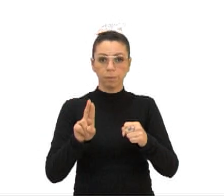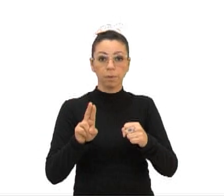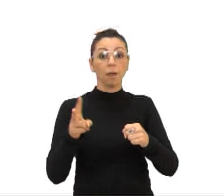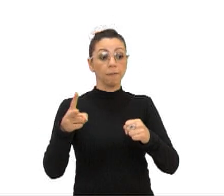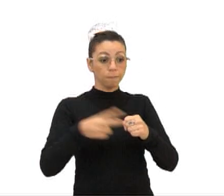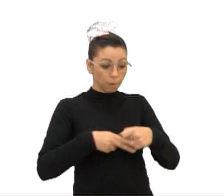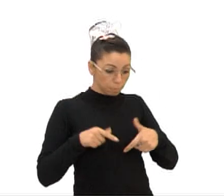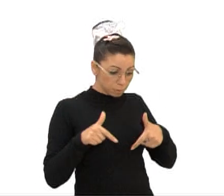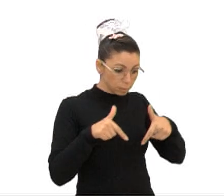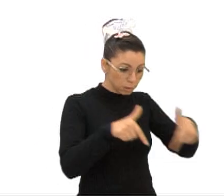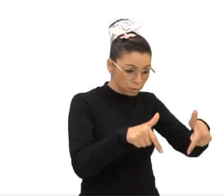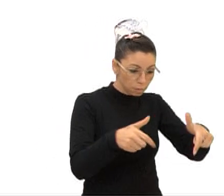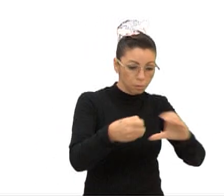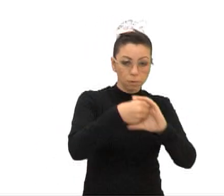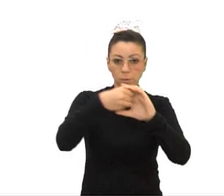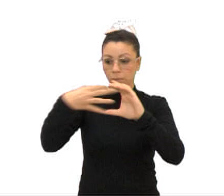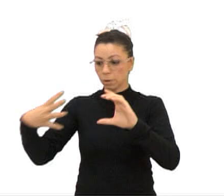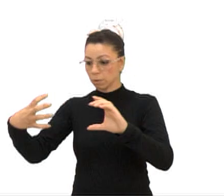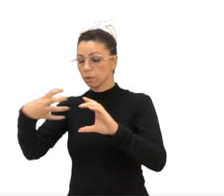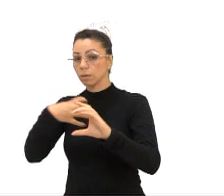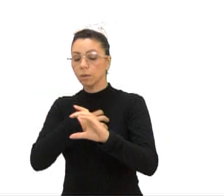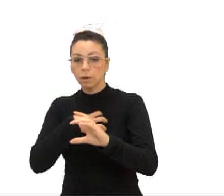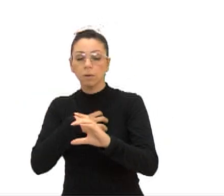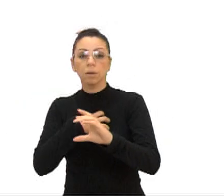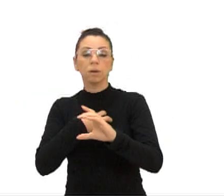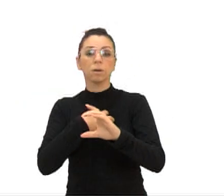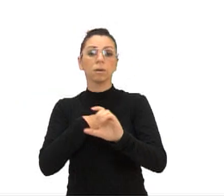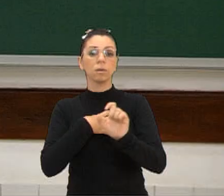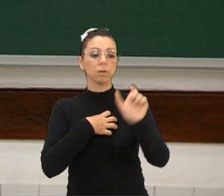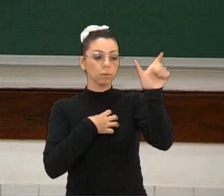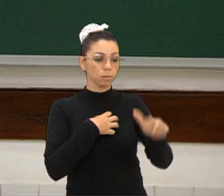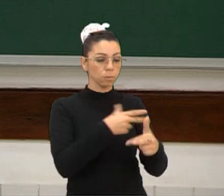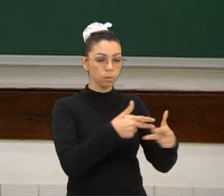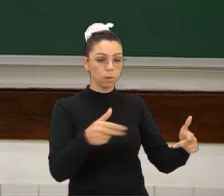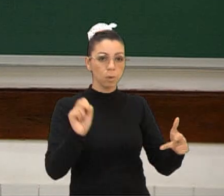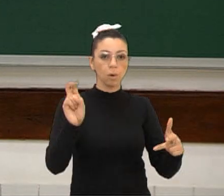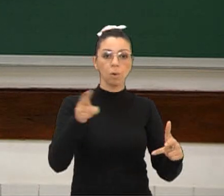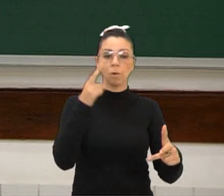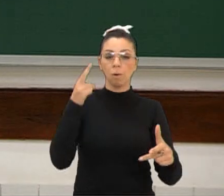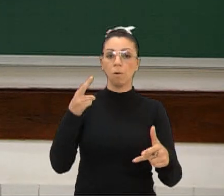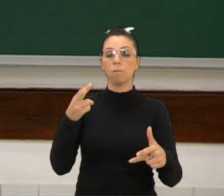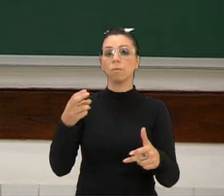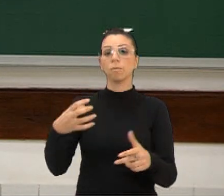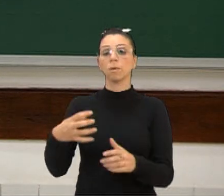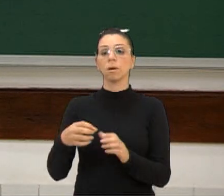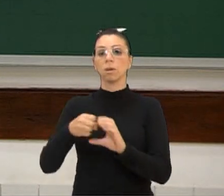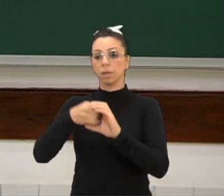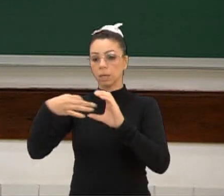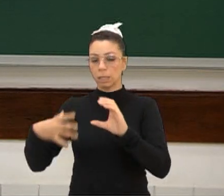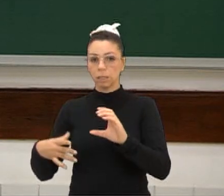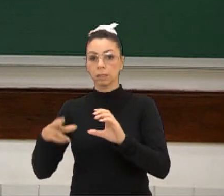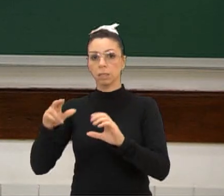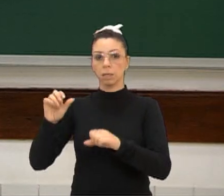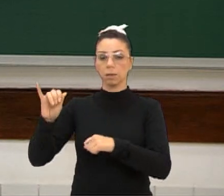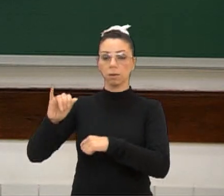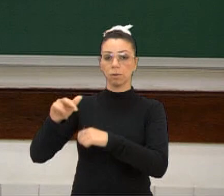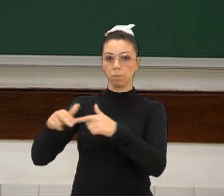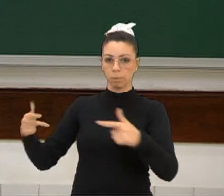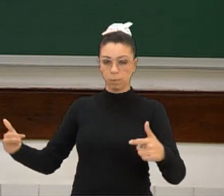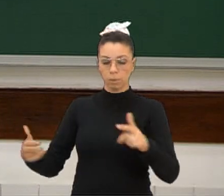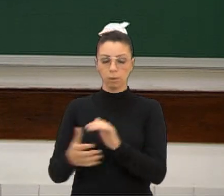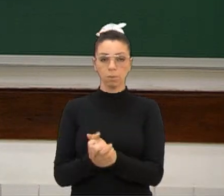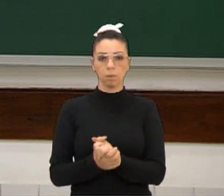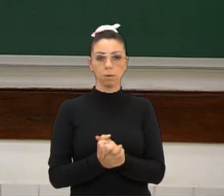é acompanhado de uma característica do sujeito ou uma característica do objeto, que era aquele caso do livro ótimo. O livro